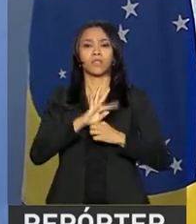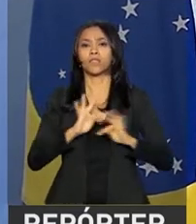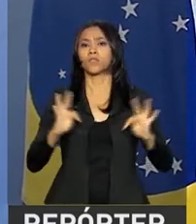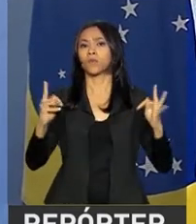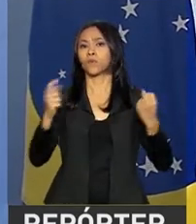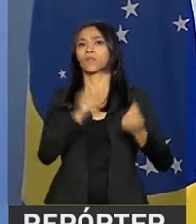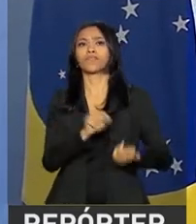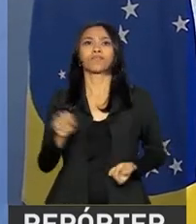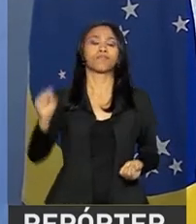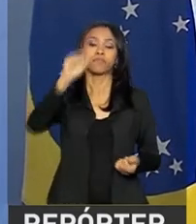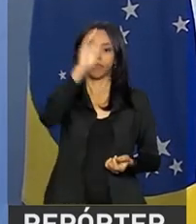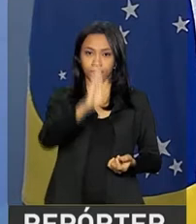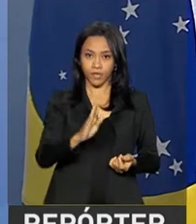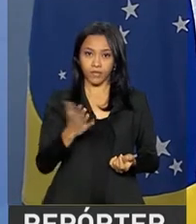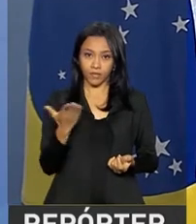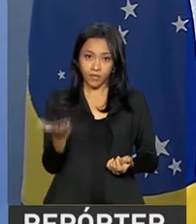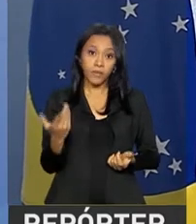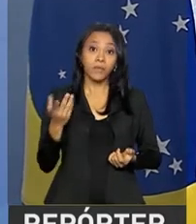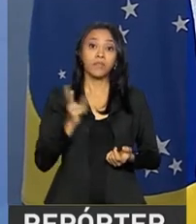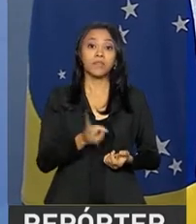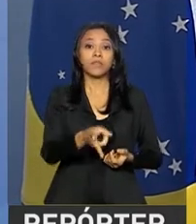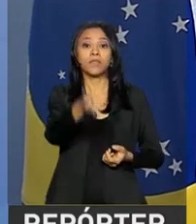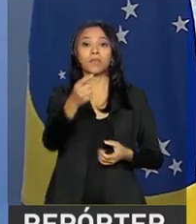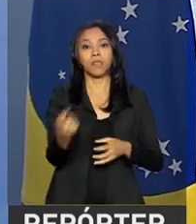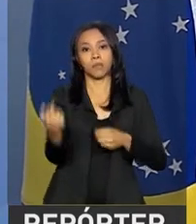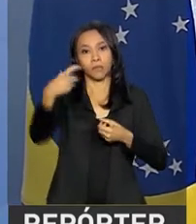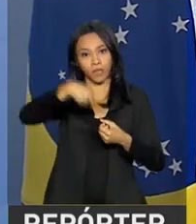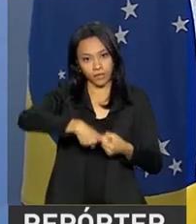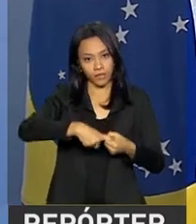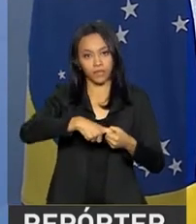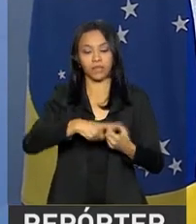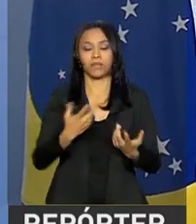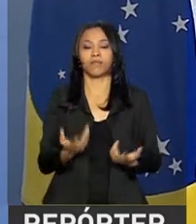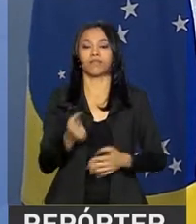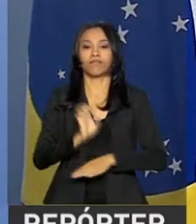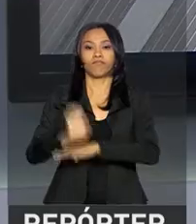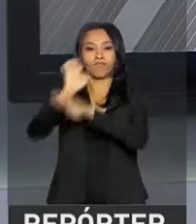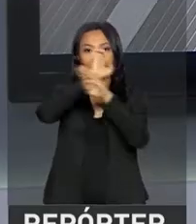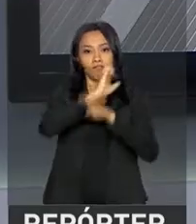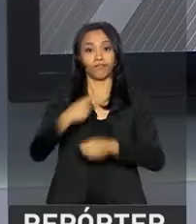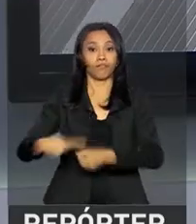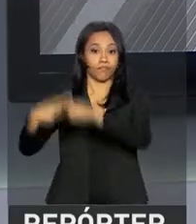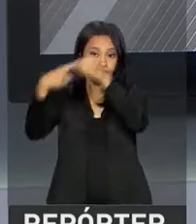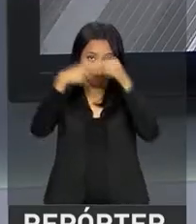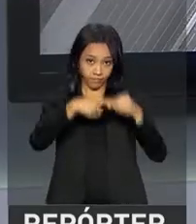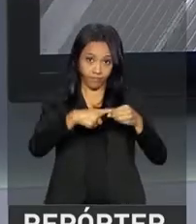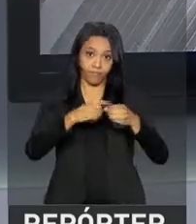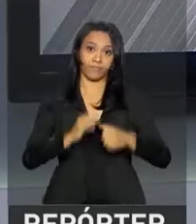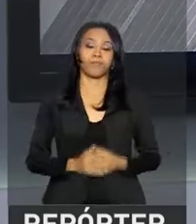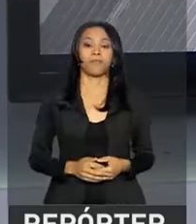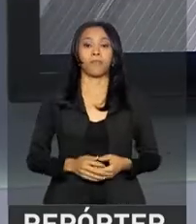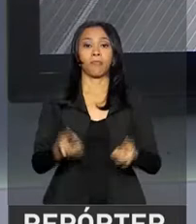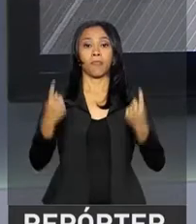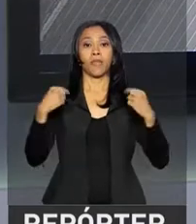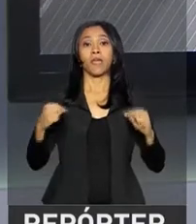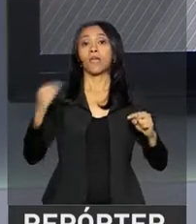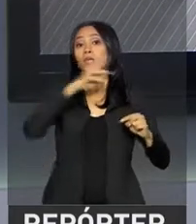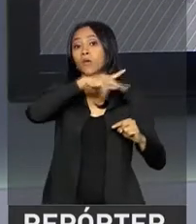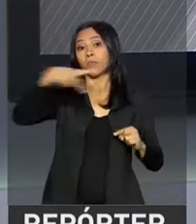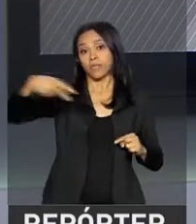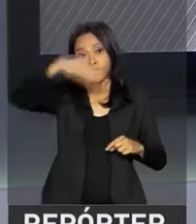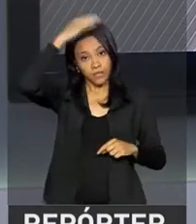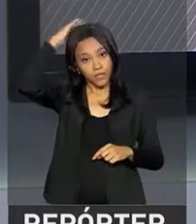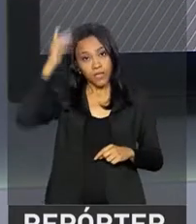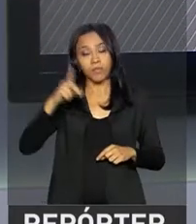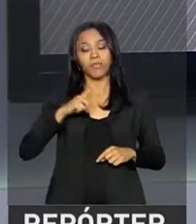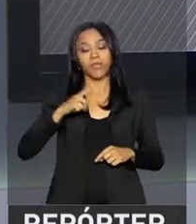nacional em parceria com os entes federativos e o presidente michel temer se reuniu